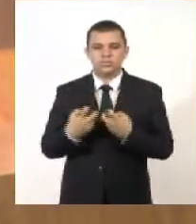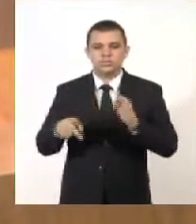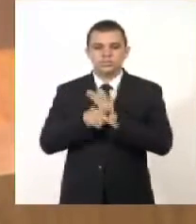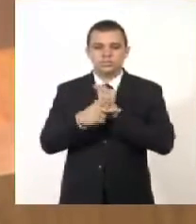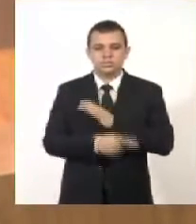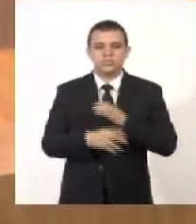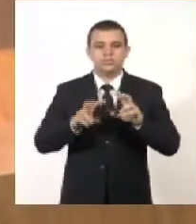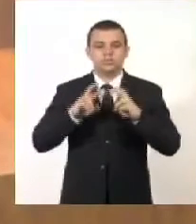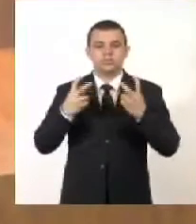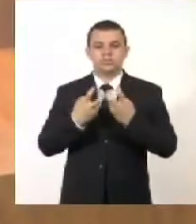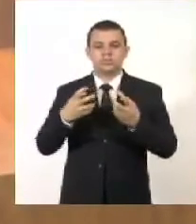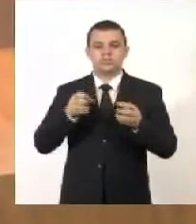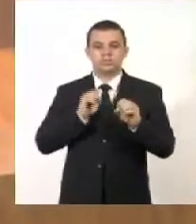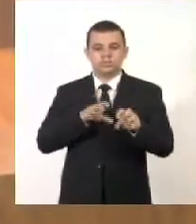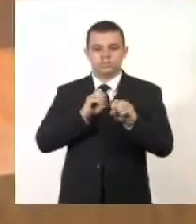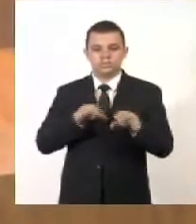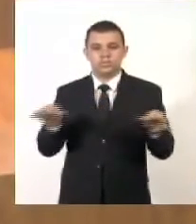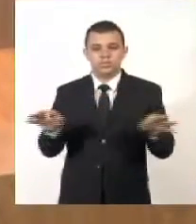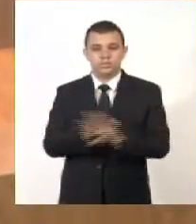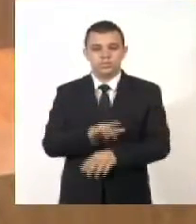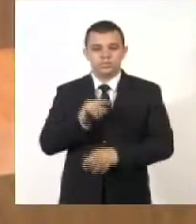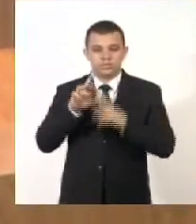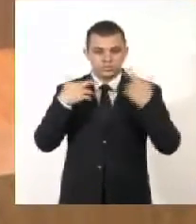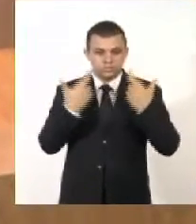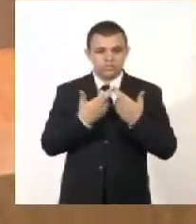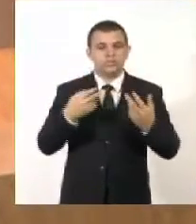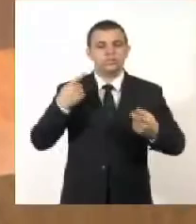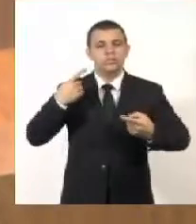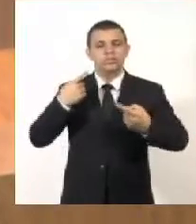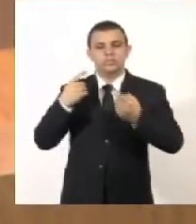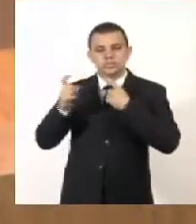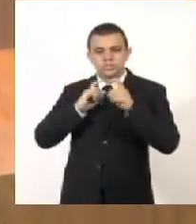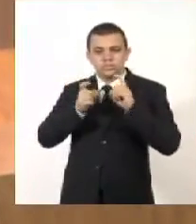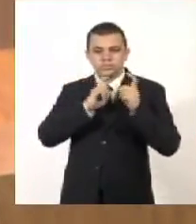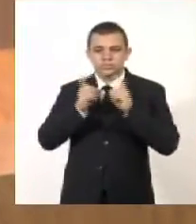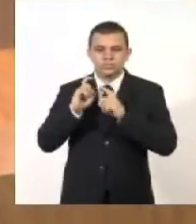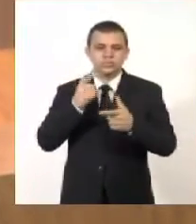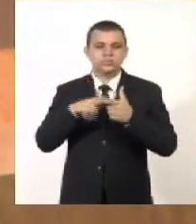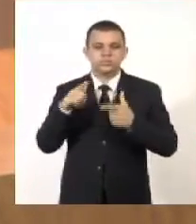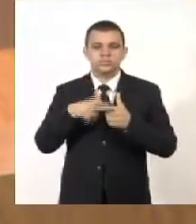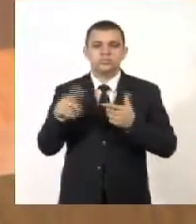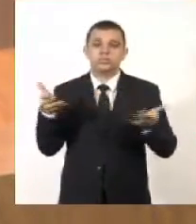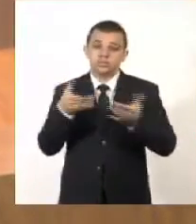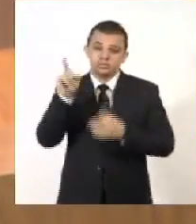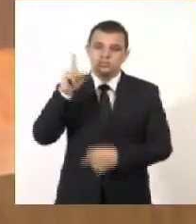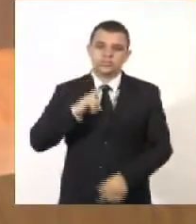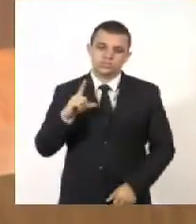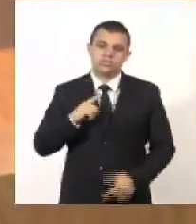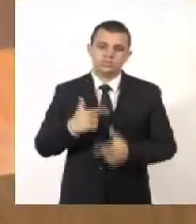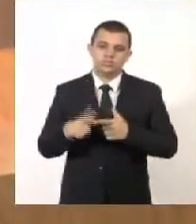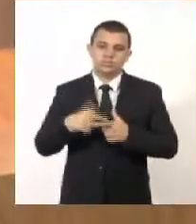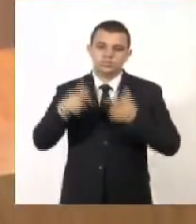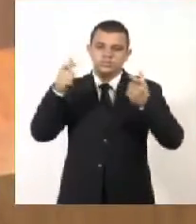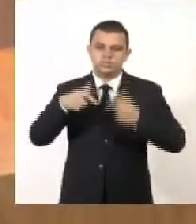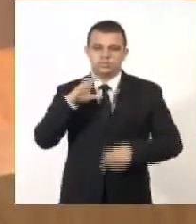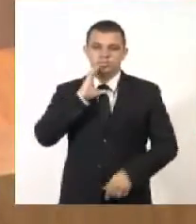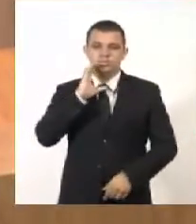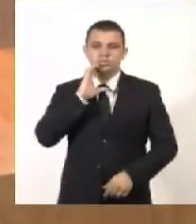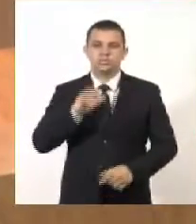Educação, assim que terminarmos uma reunião, para discutir o problema que ora permeia esses companheiros de Coroatá.